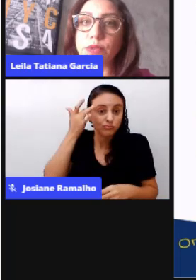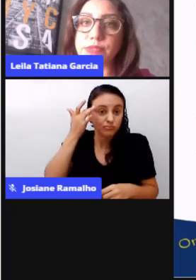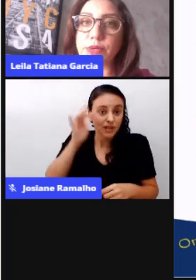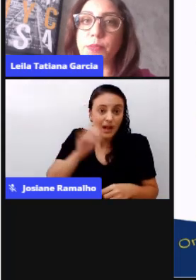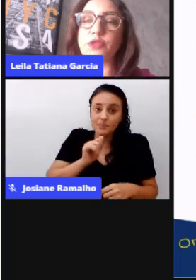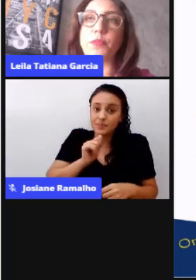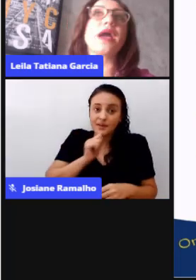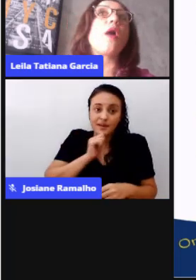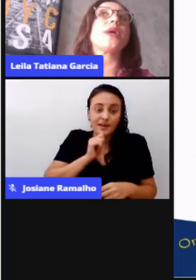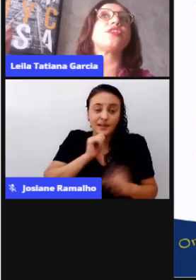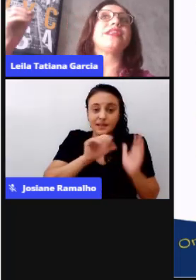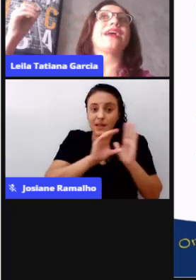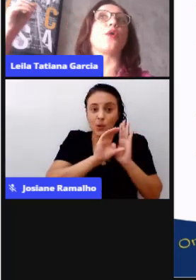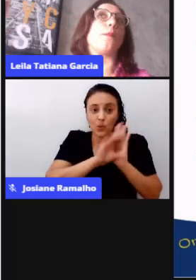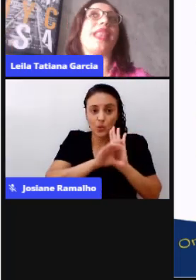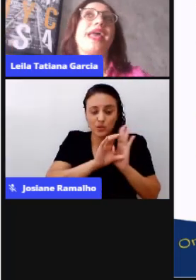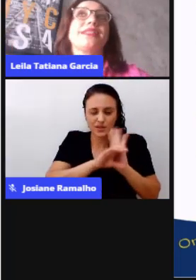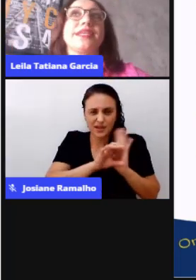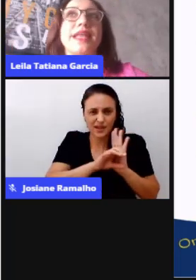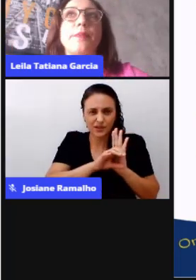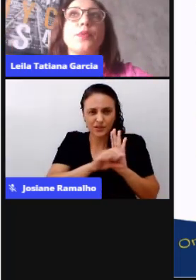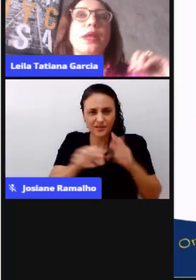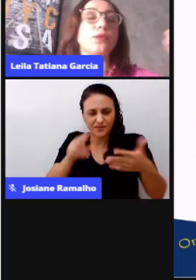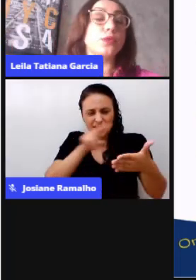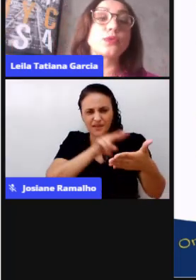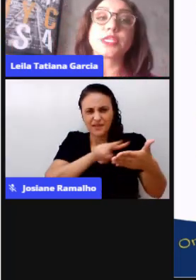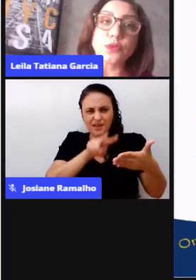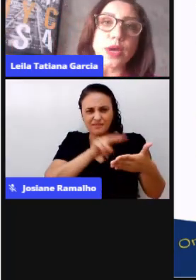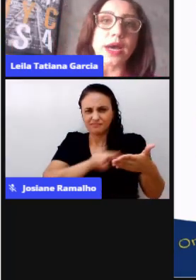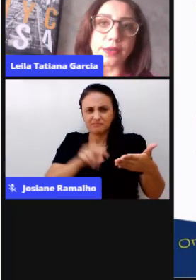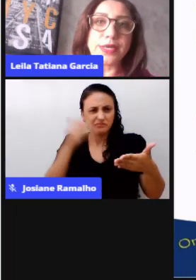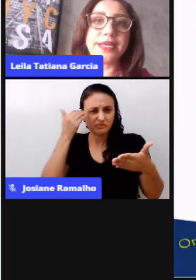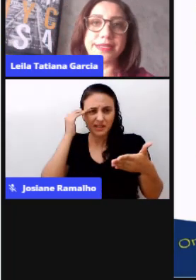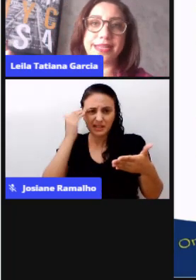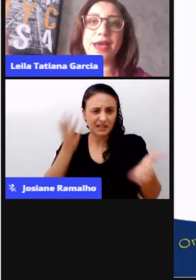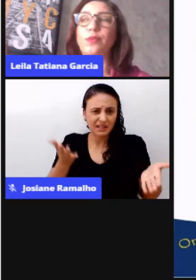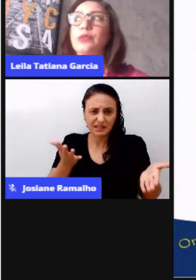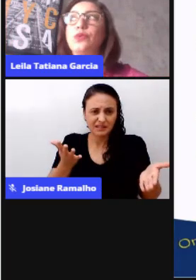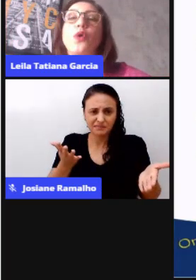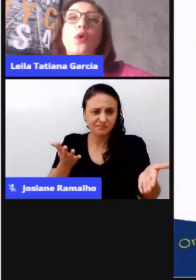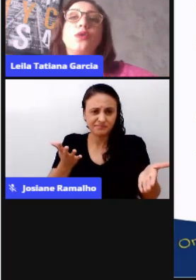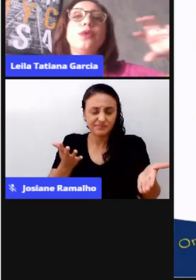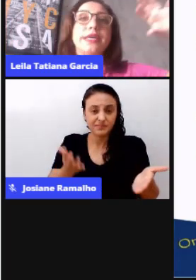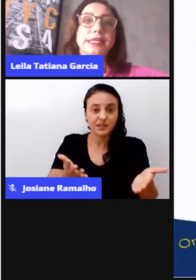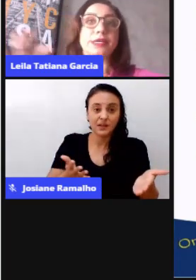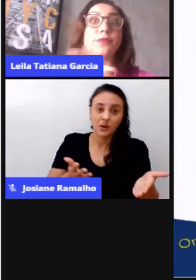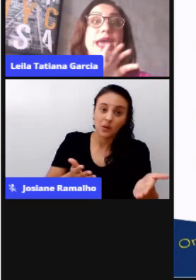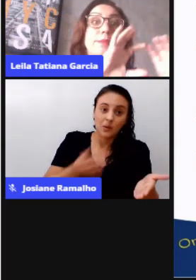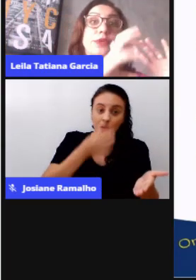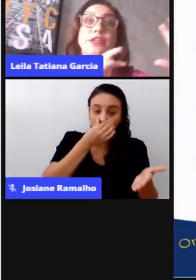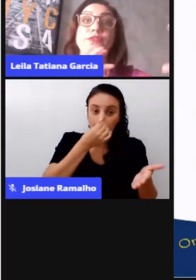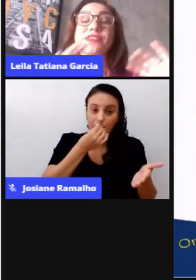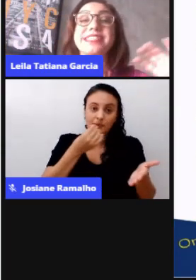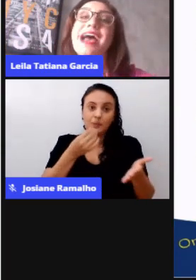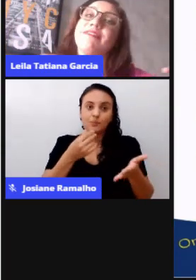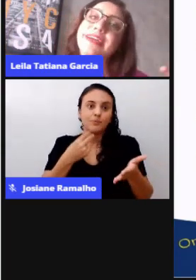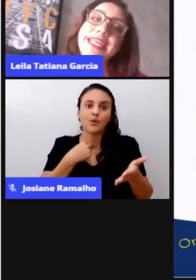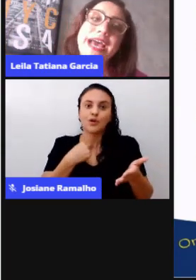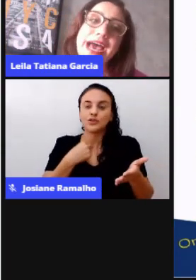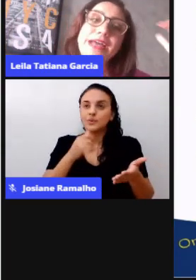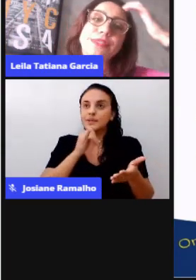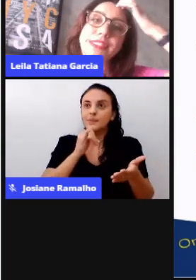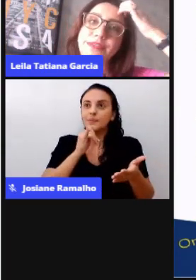cognitivos do aluno. Você não pode pegar uma tirinha complexa e dar para um aluno do 6º ano, né? Uma do 9º. Então, é importante